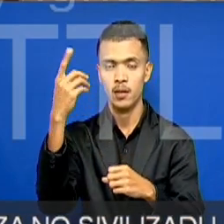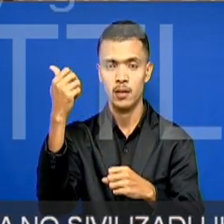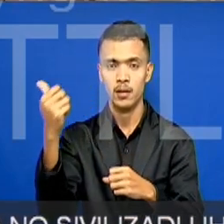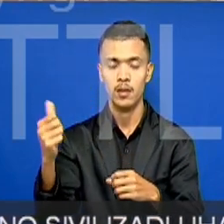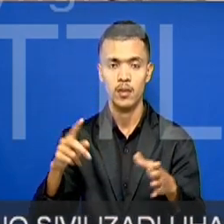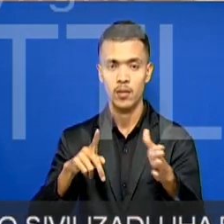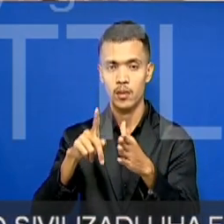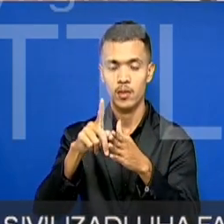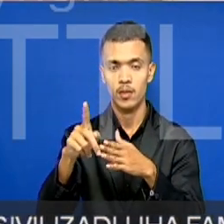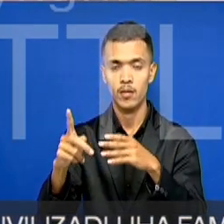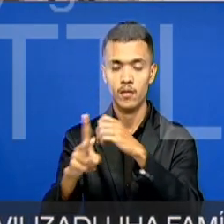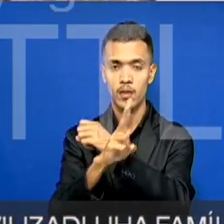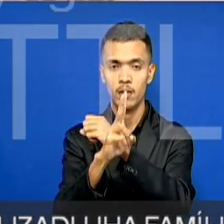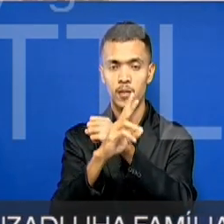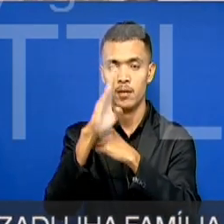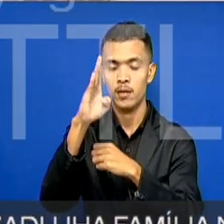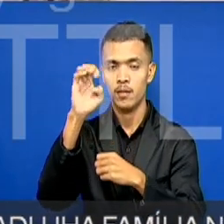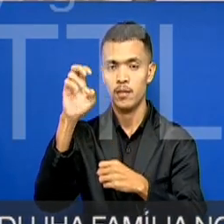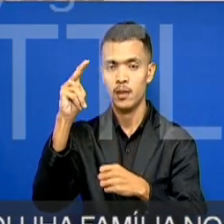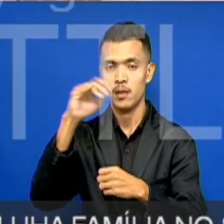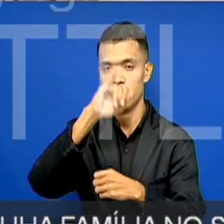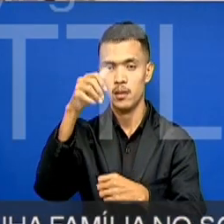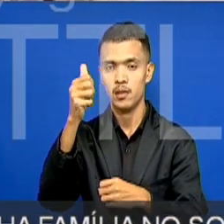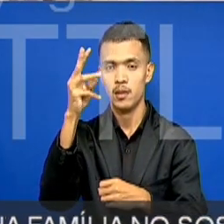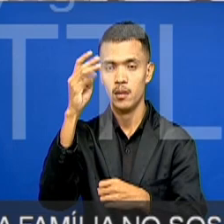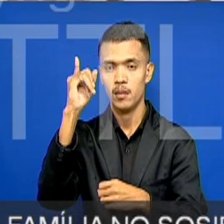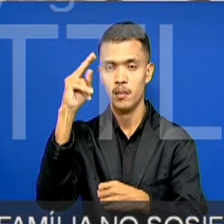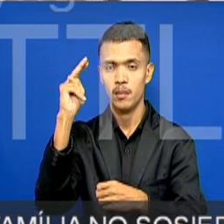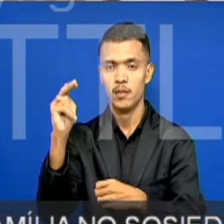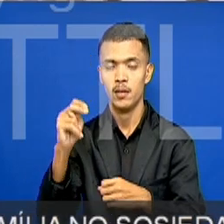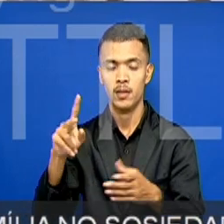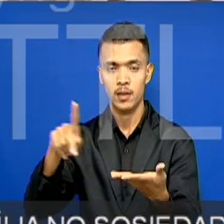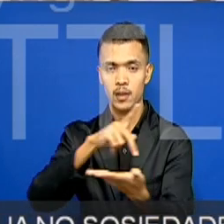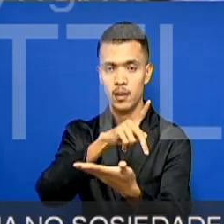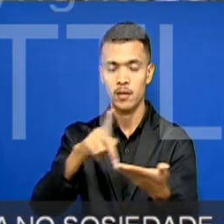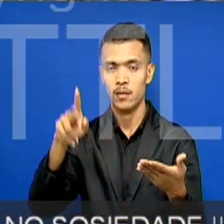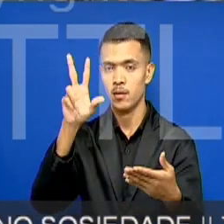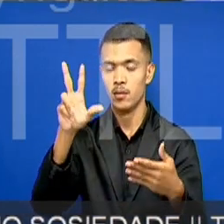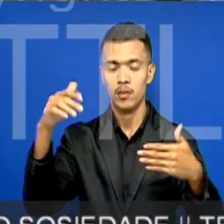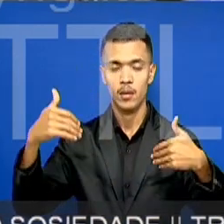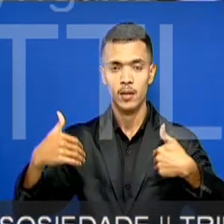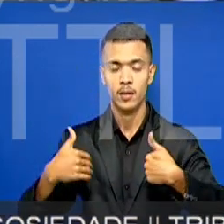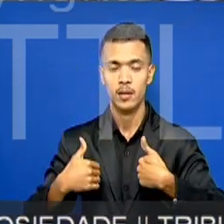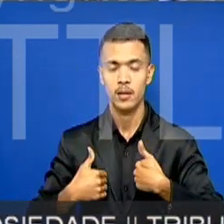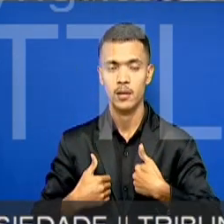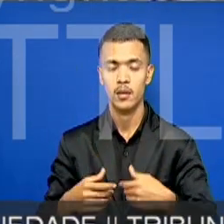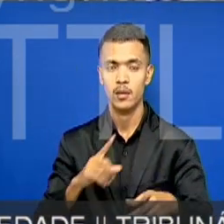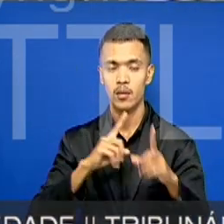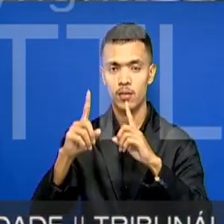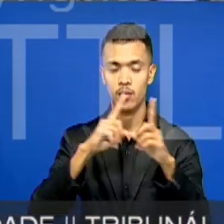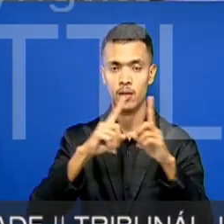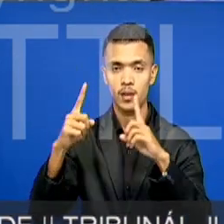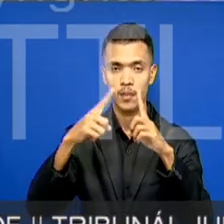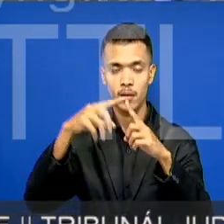hodi hamate lezadu Benjamin de Deus. Krimi tolu ne provadu hotu, Tamba Arguidu confessa parcial ba acusação ne be Ministério